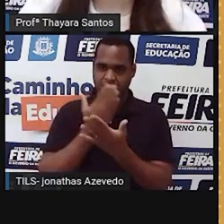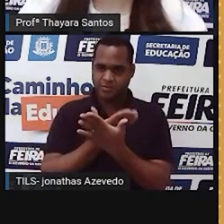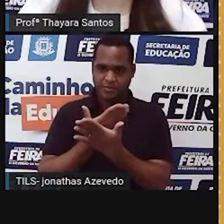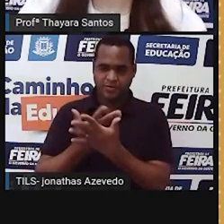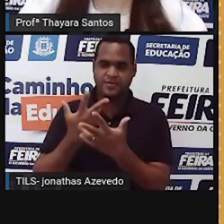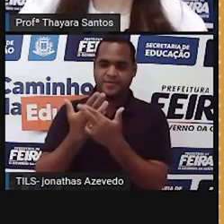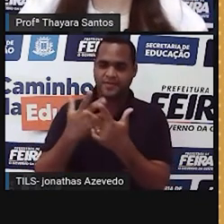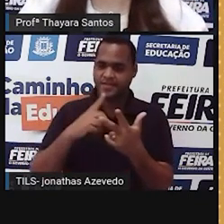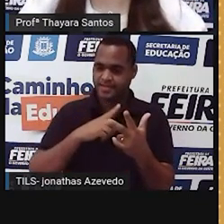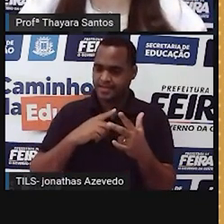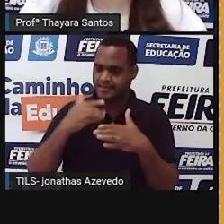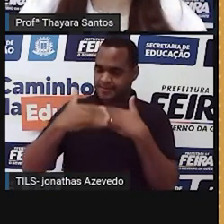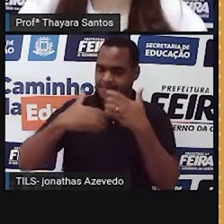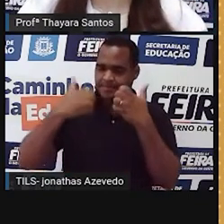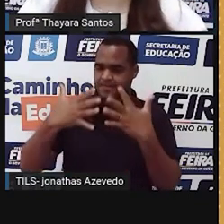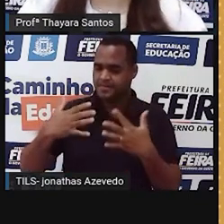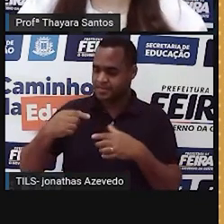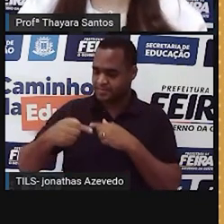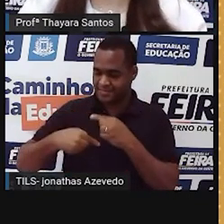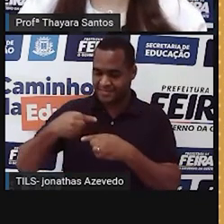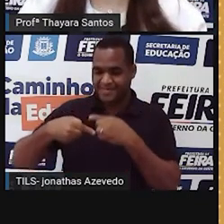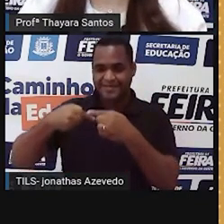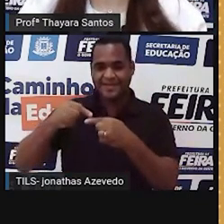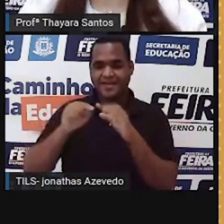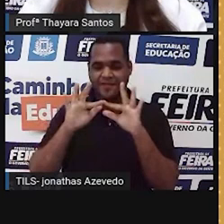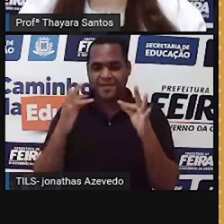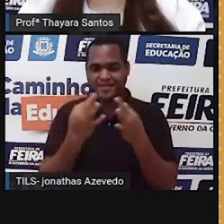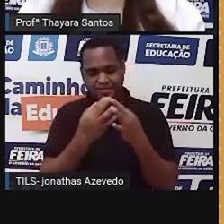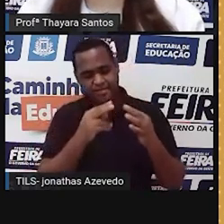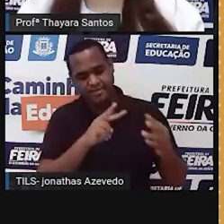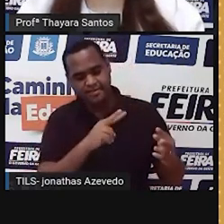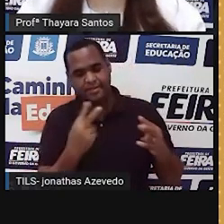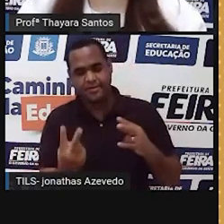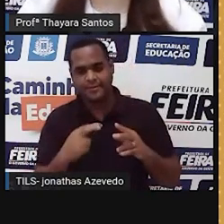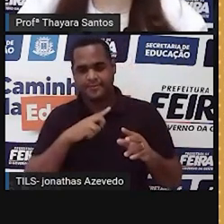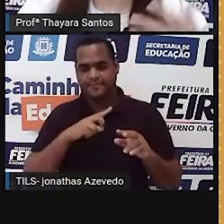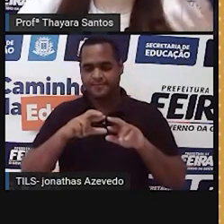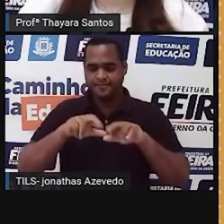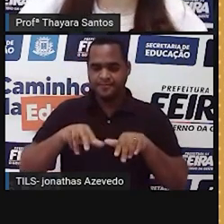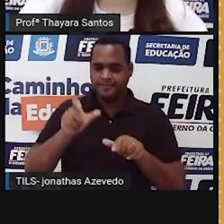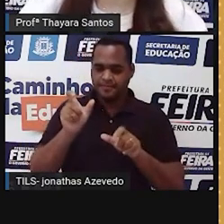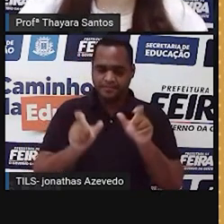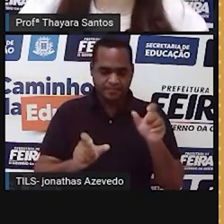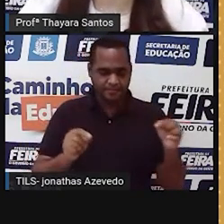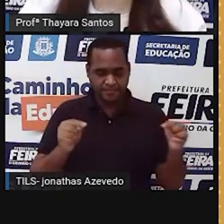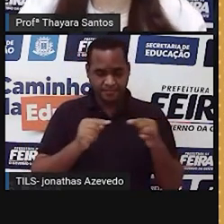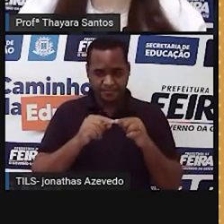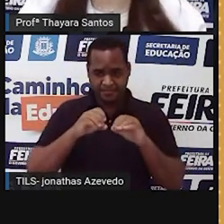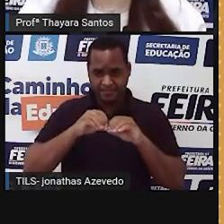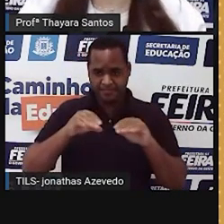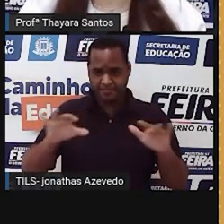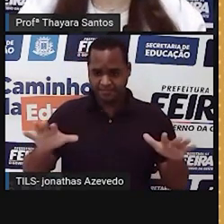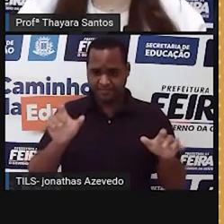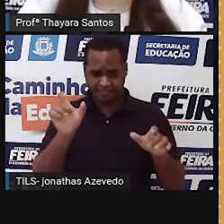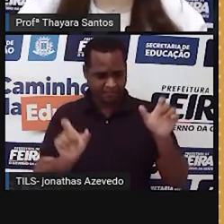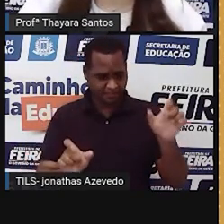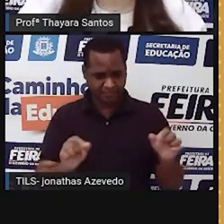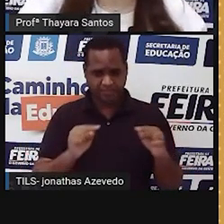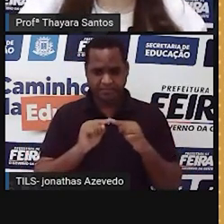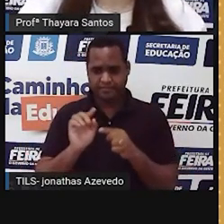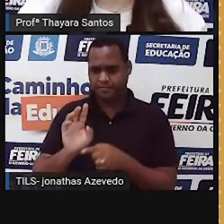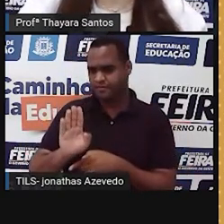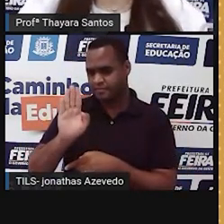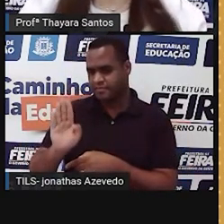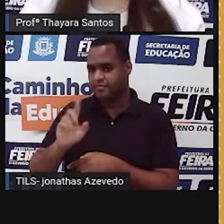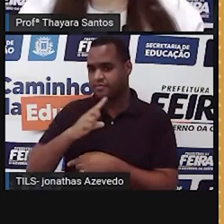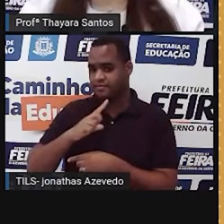genes, a hereditariedade e a variação dos organismos e a forma como estes organismos transmitem as características